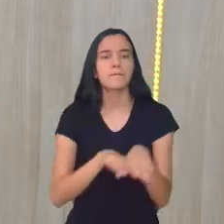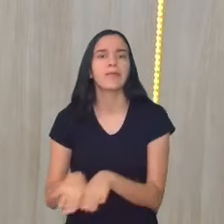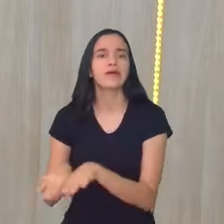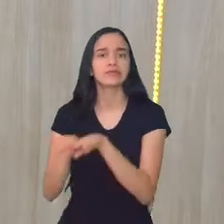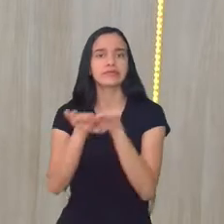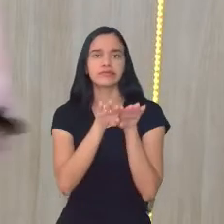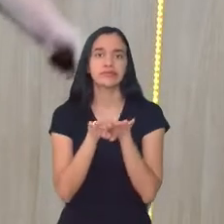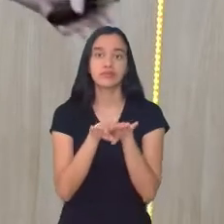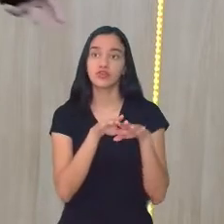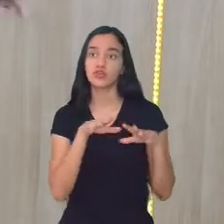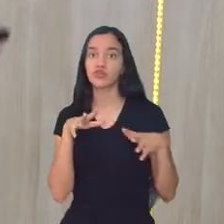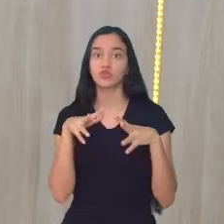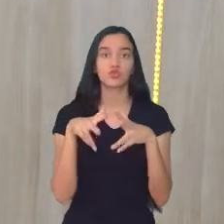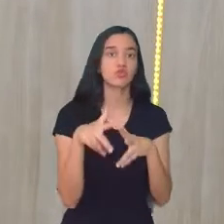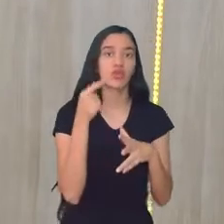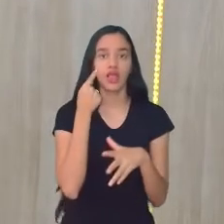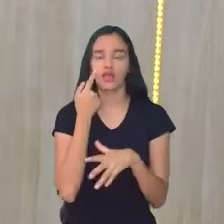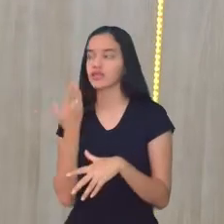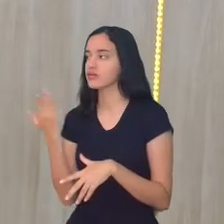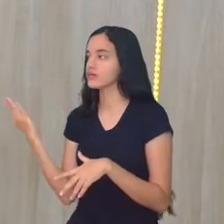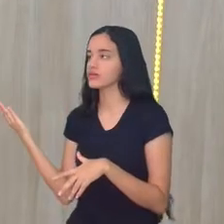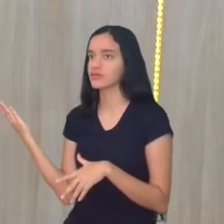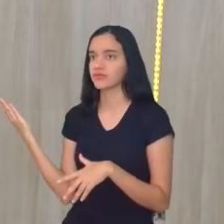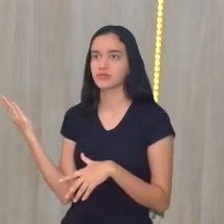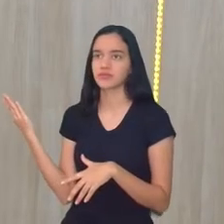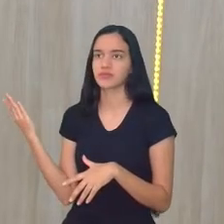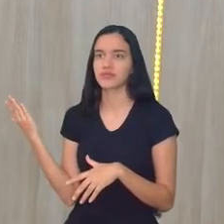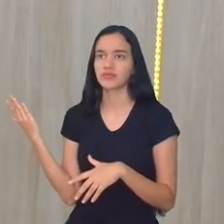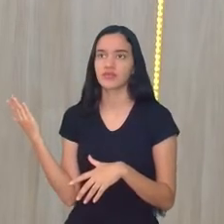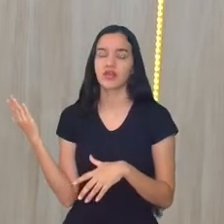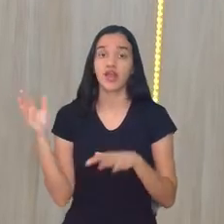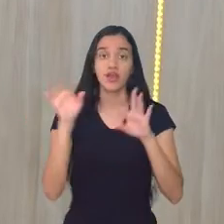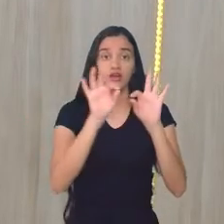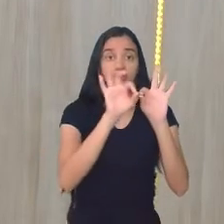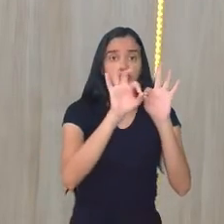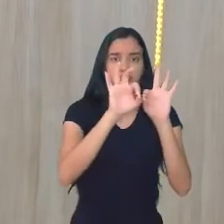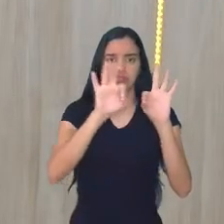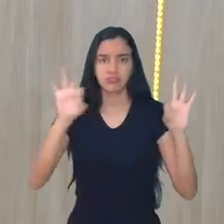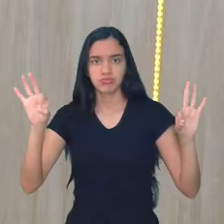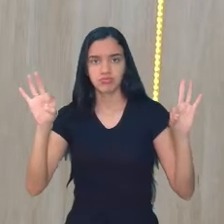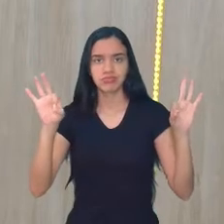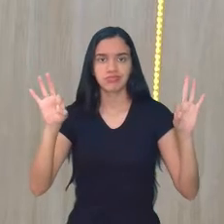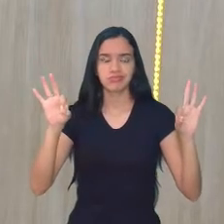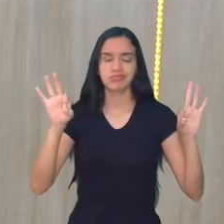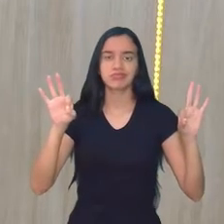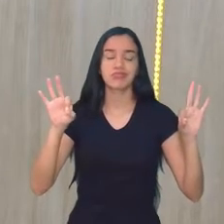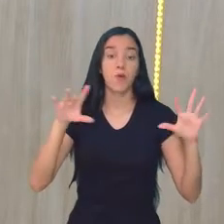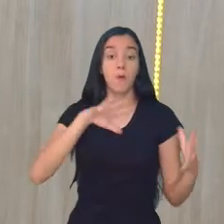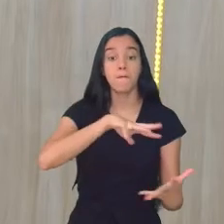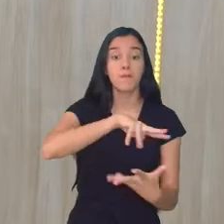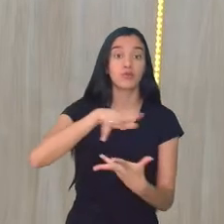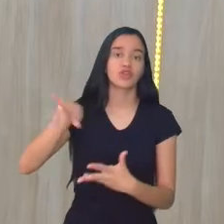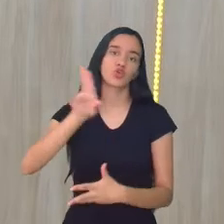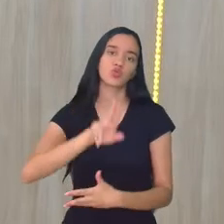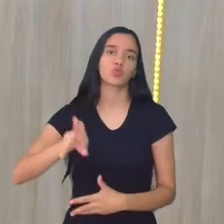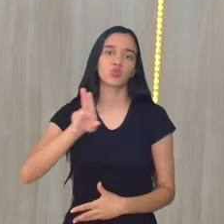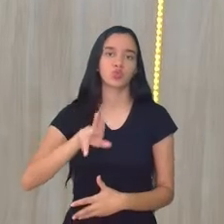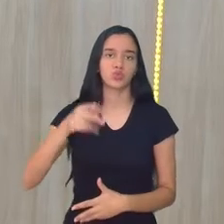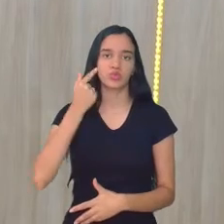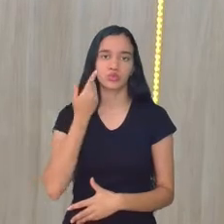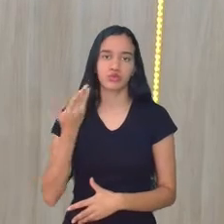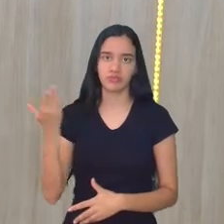padronizado. Aqui são as unidades de medidas. O mundo inteiro usa elas,